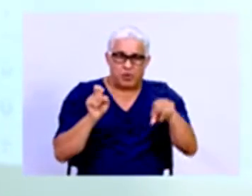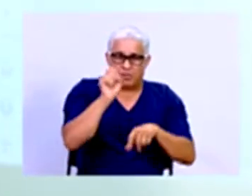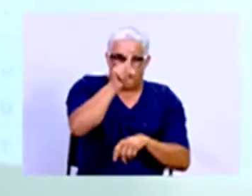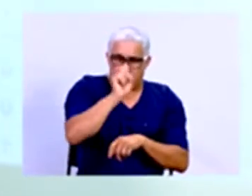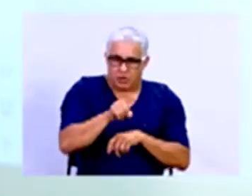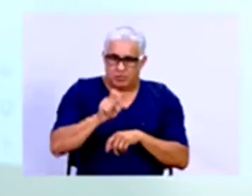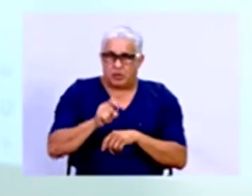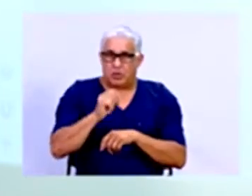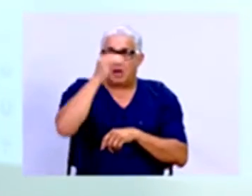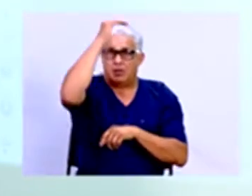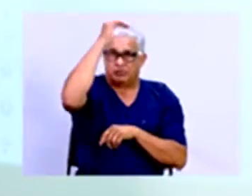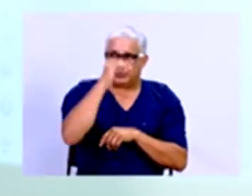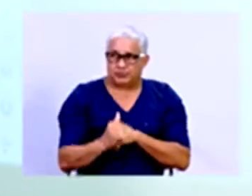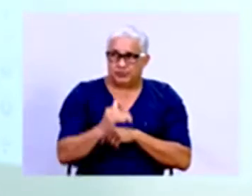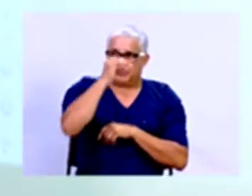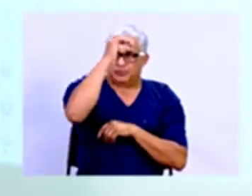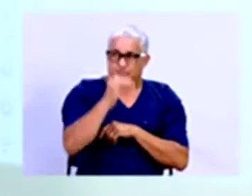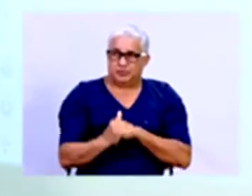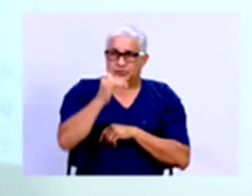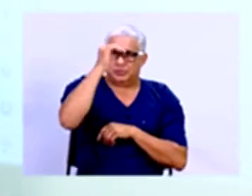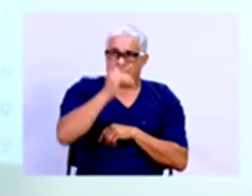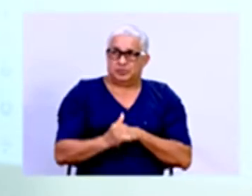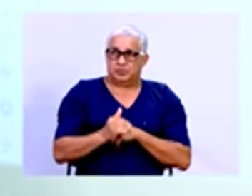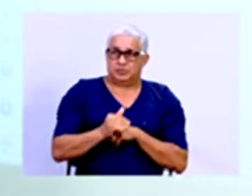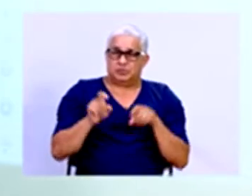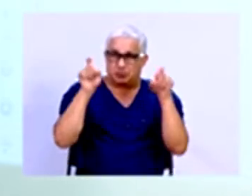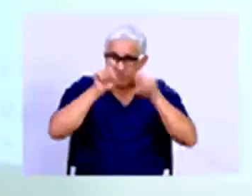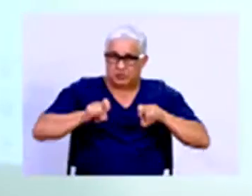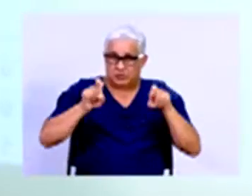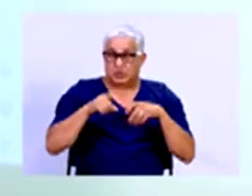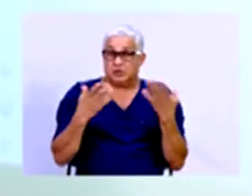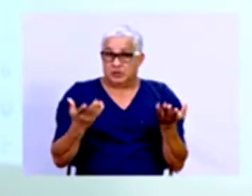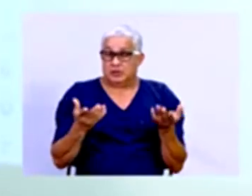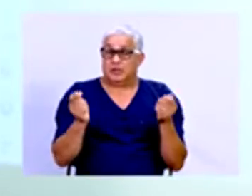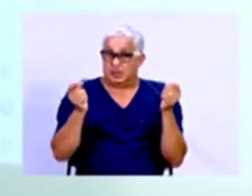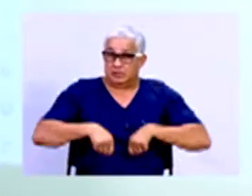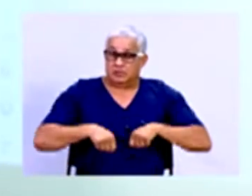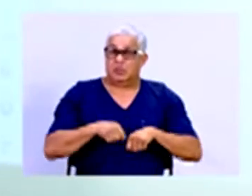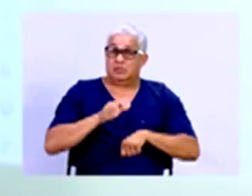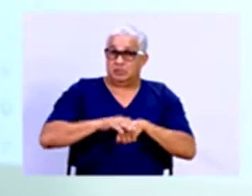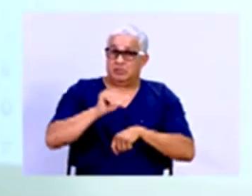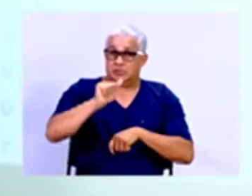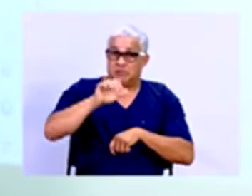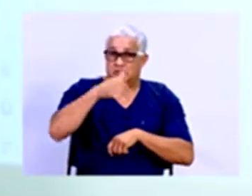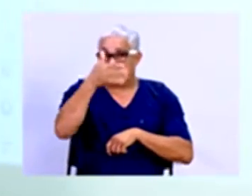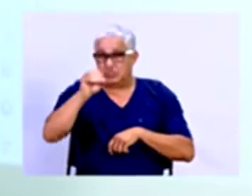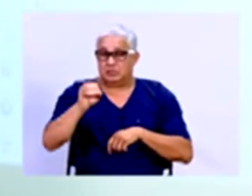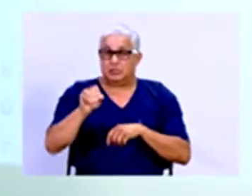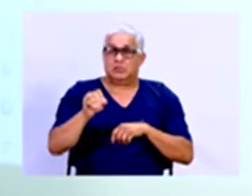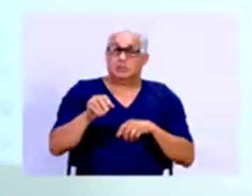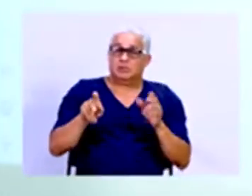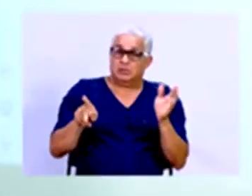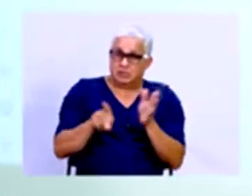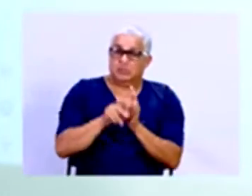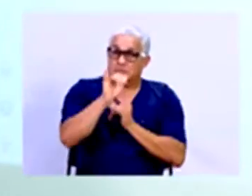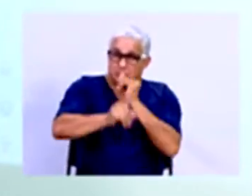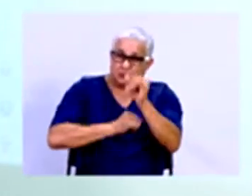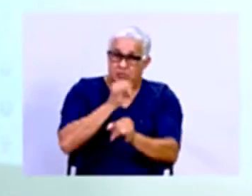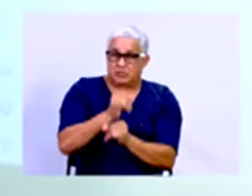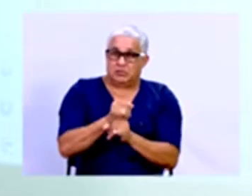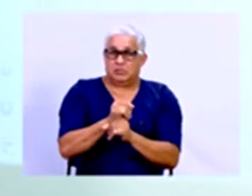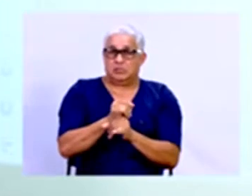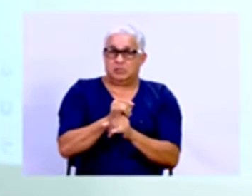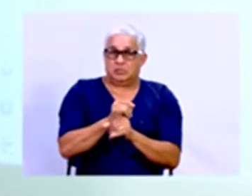rolagem da página, enfim. De alguma forma ele promove uma ação pelo seu navegador, né? Do navegador ele